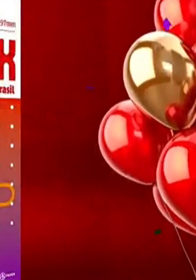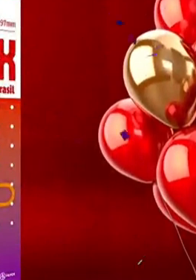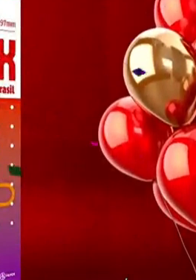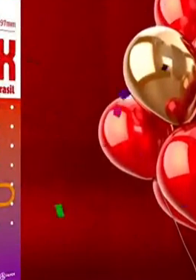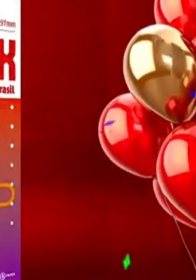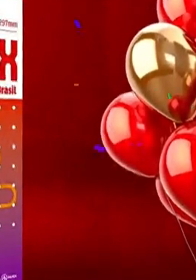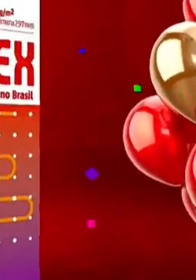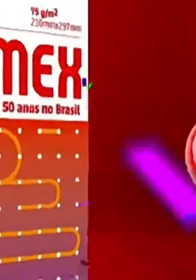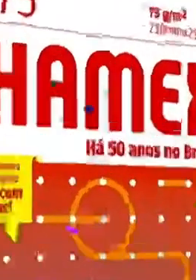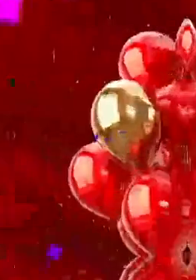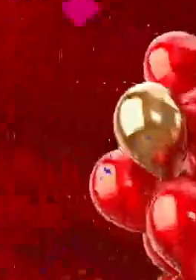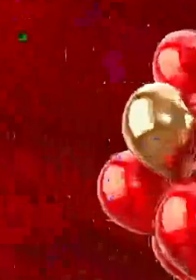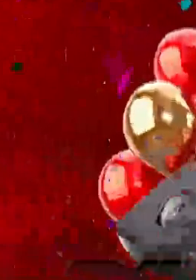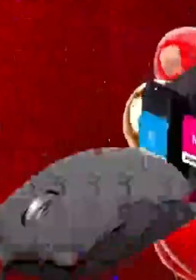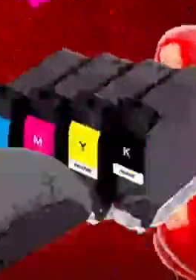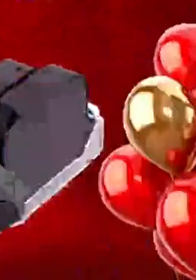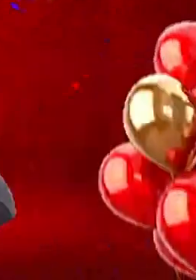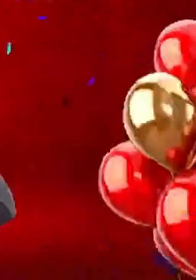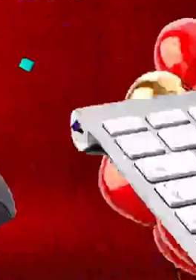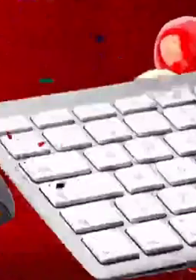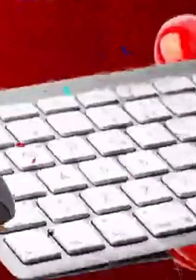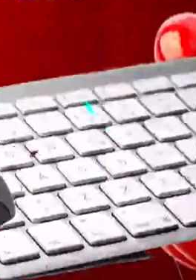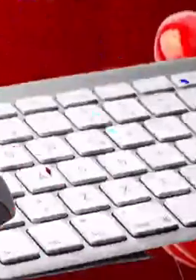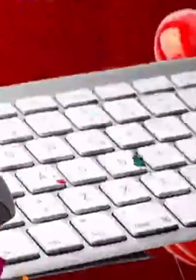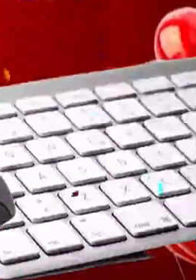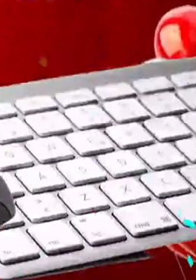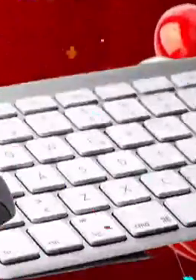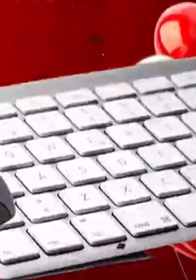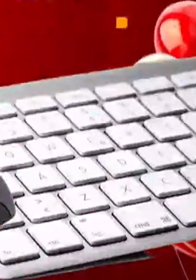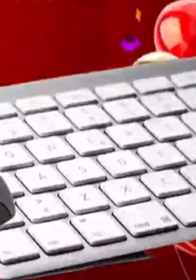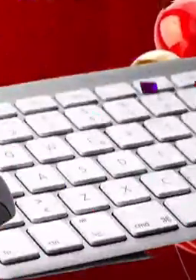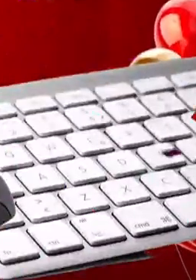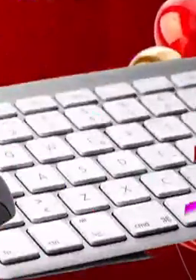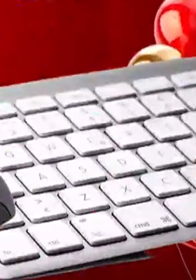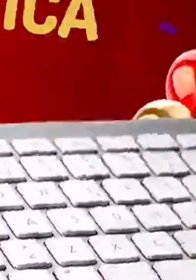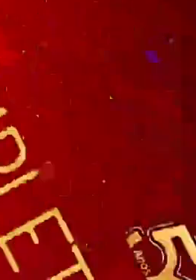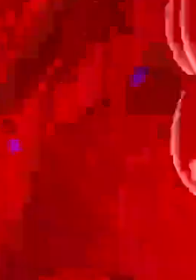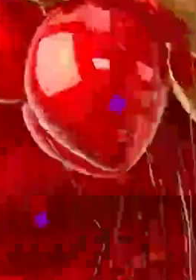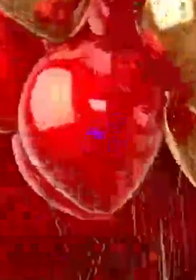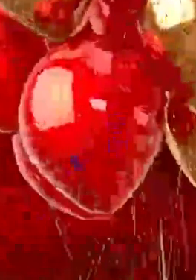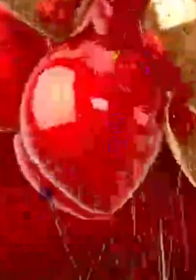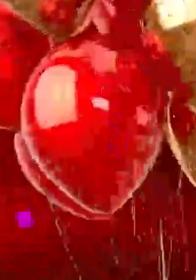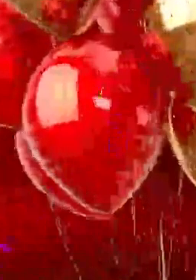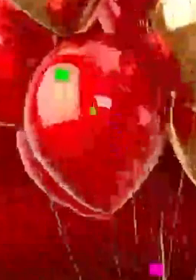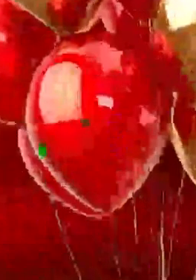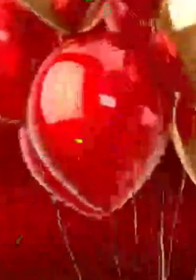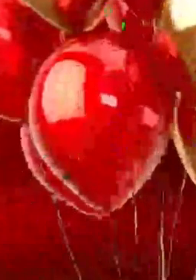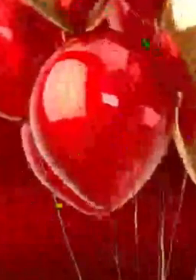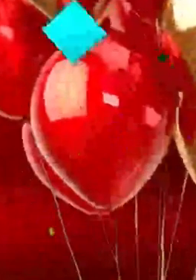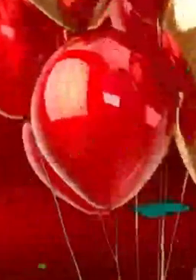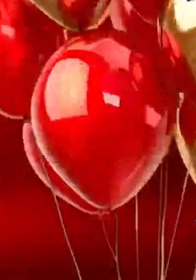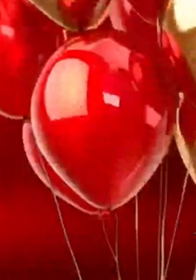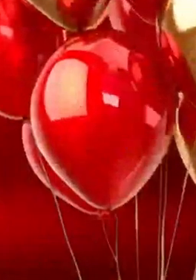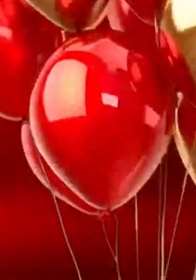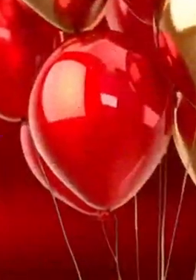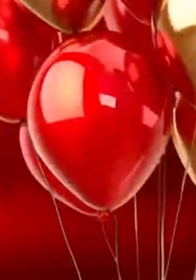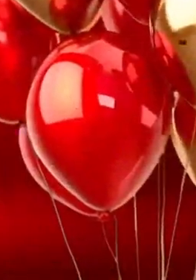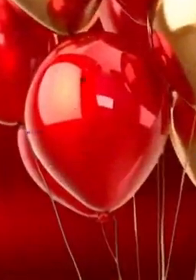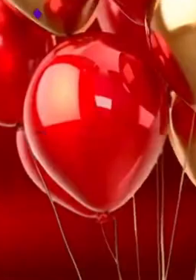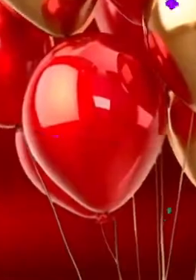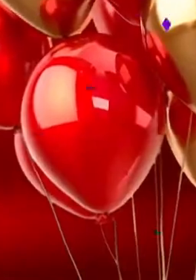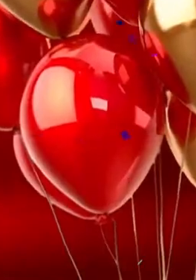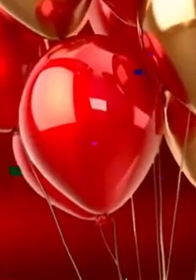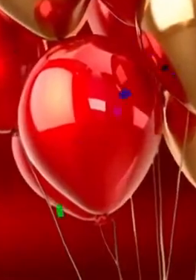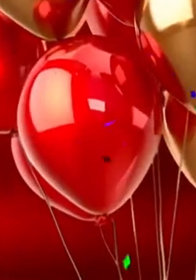de 300 folhas. Linha completa de informática com até 15% de desconto. Rua Assis Figueiredo, 674